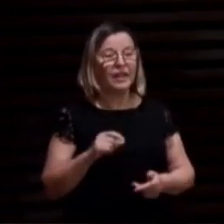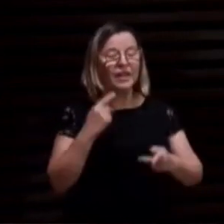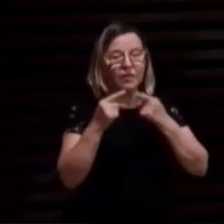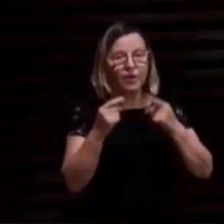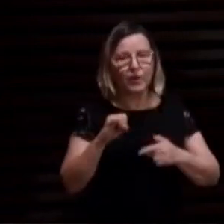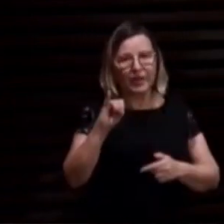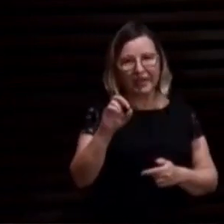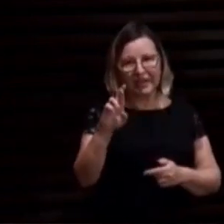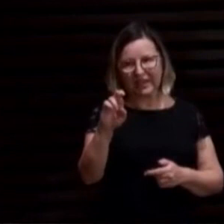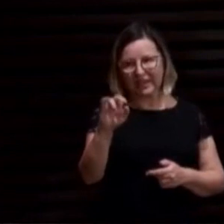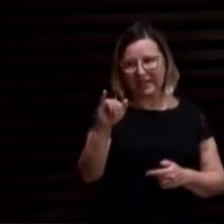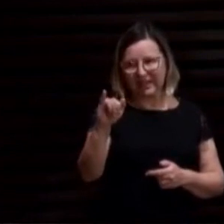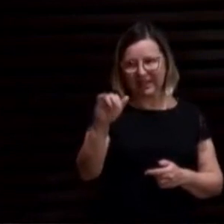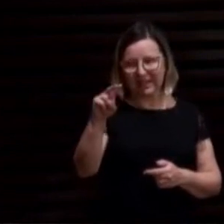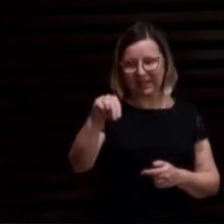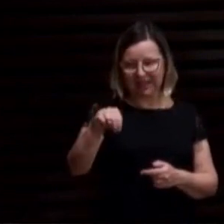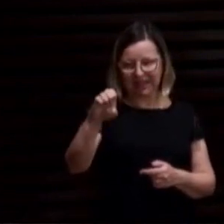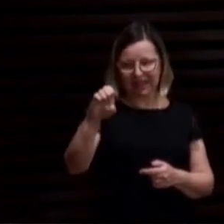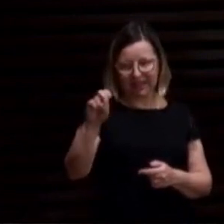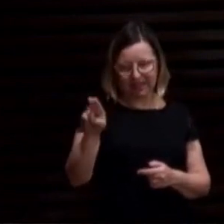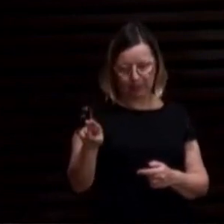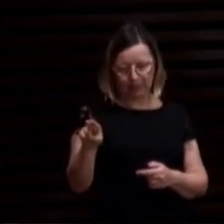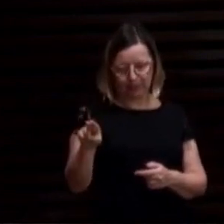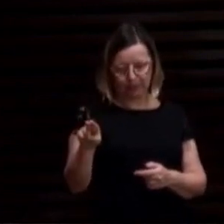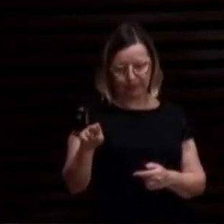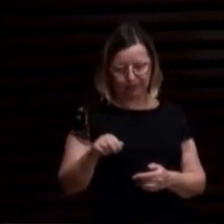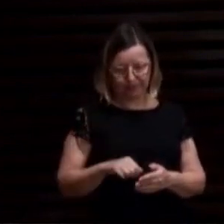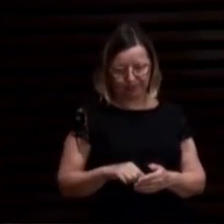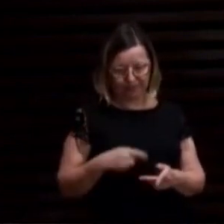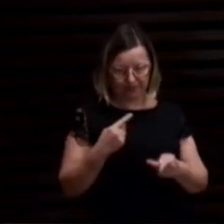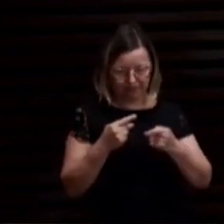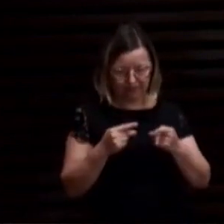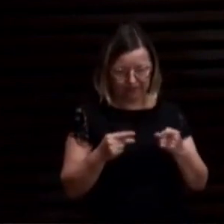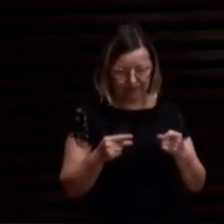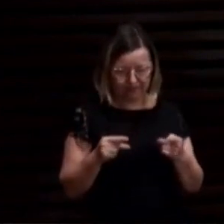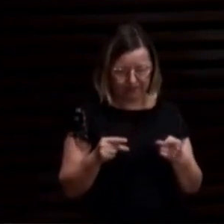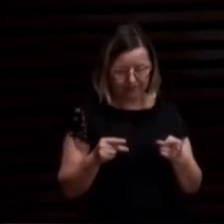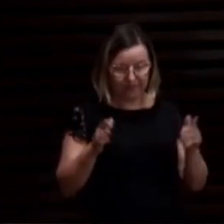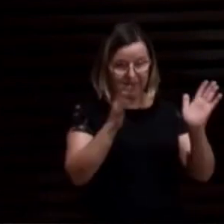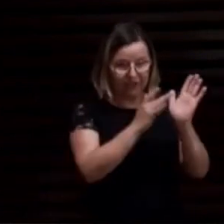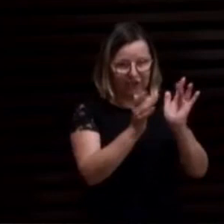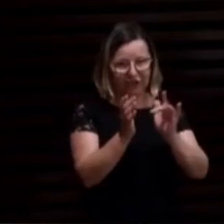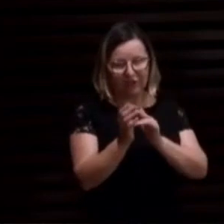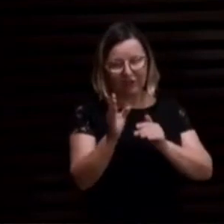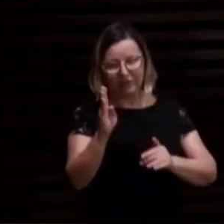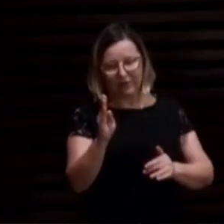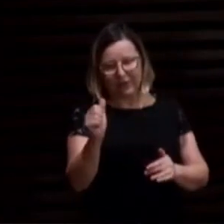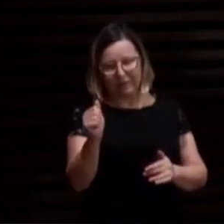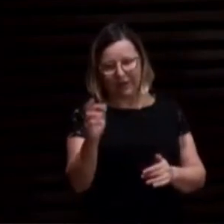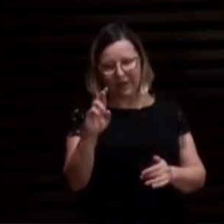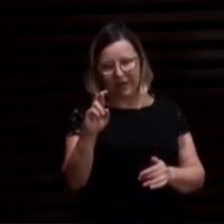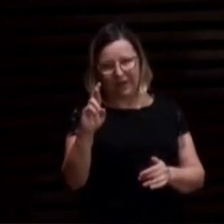que cita esta afirmação, que Jesus Barrabás,